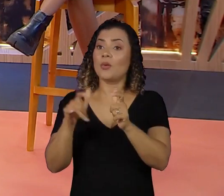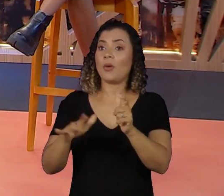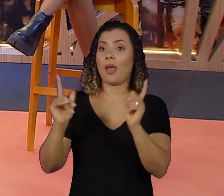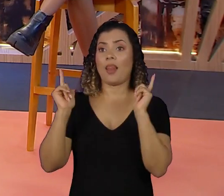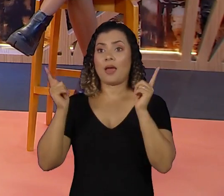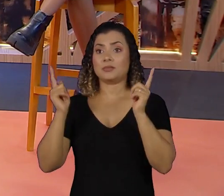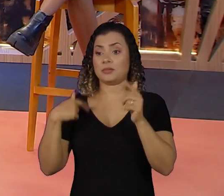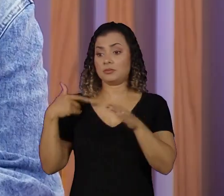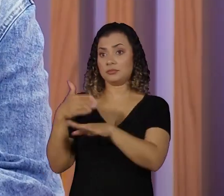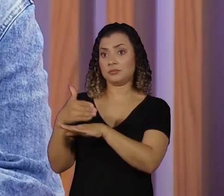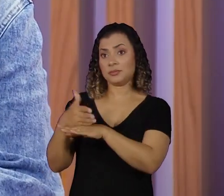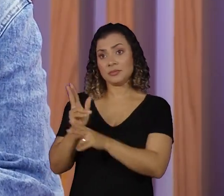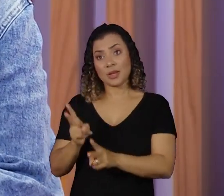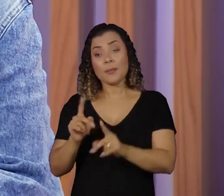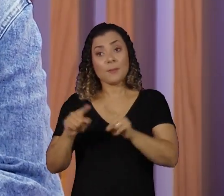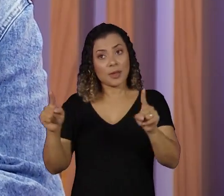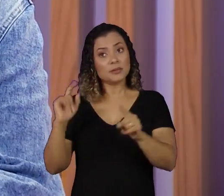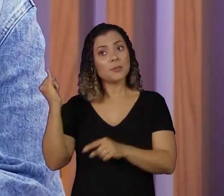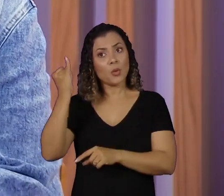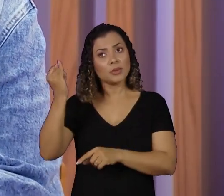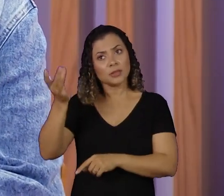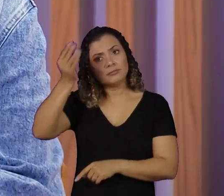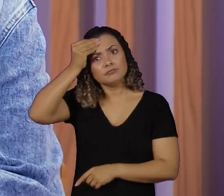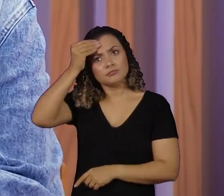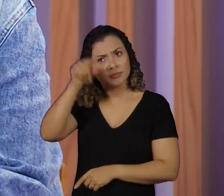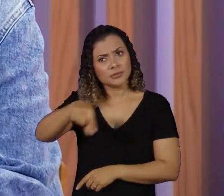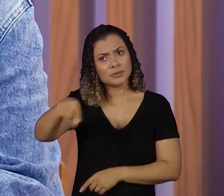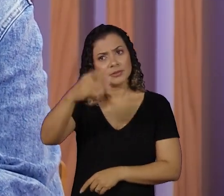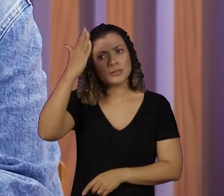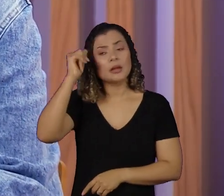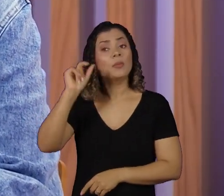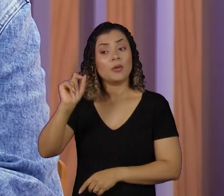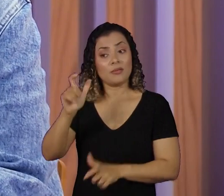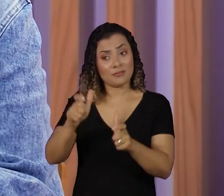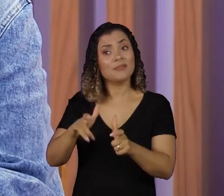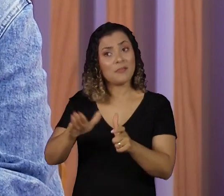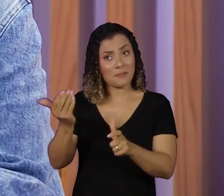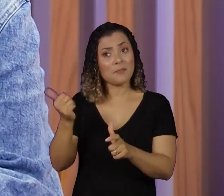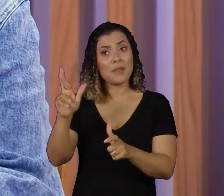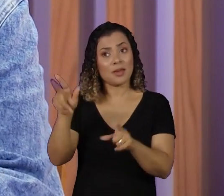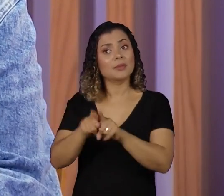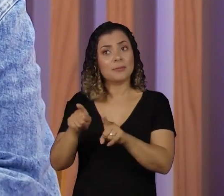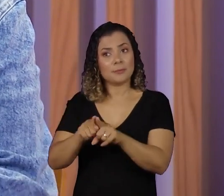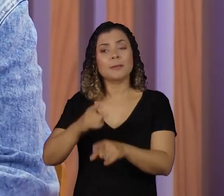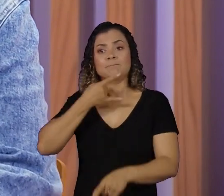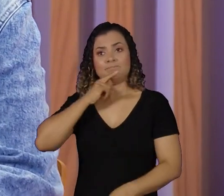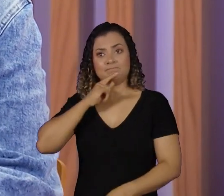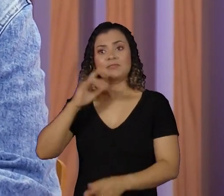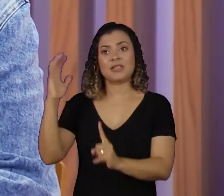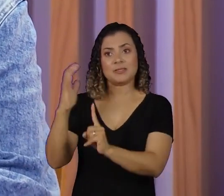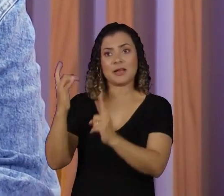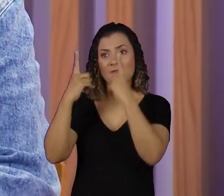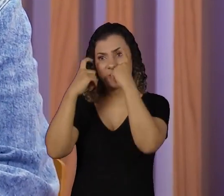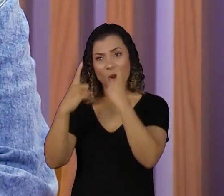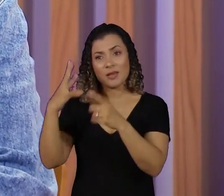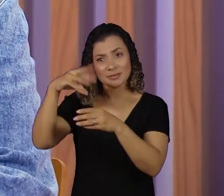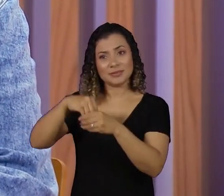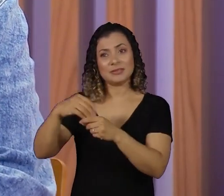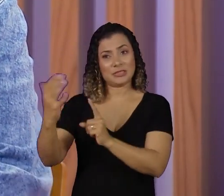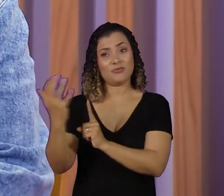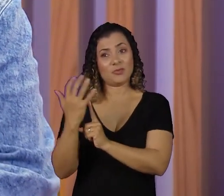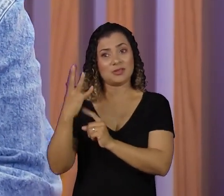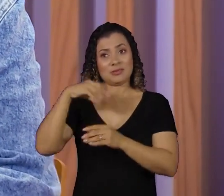nós frequentamos. Mas é muito importante não deixar de levar em conta que o alcoolismo, as violências que